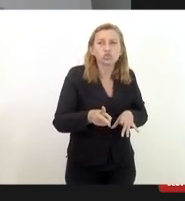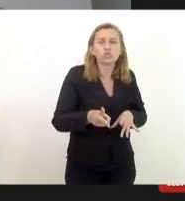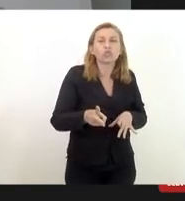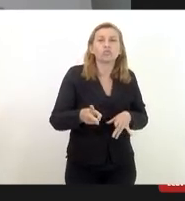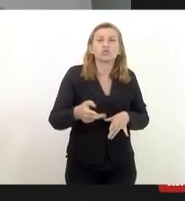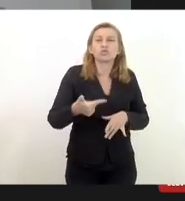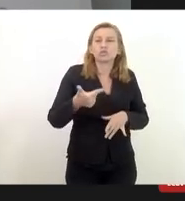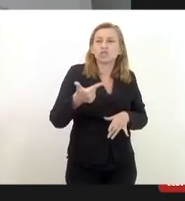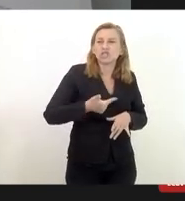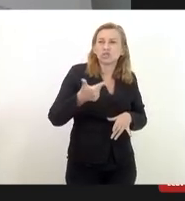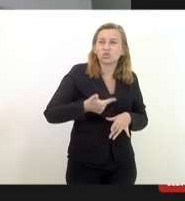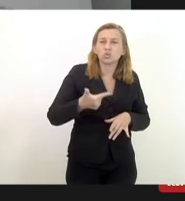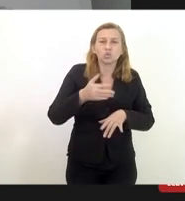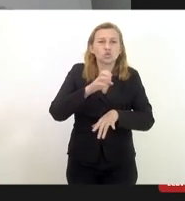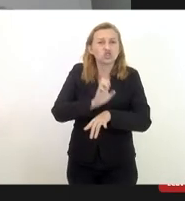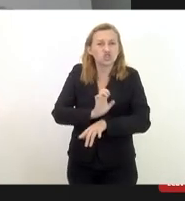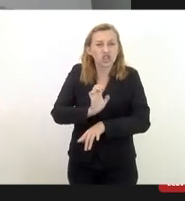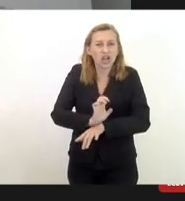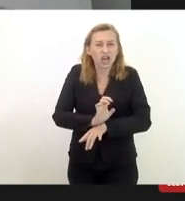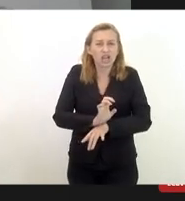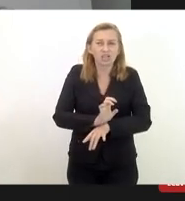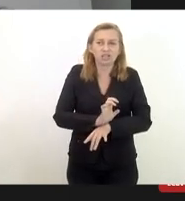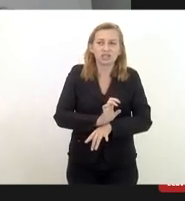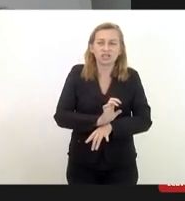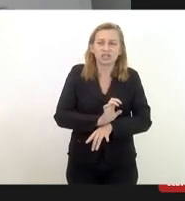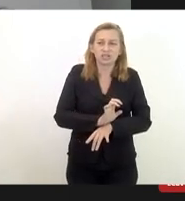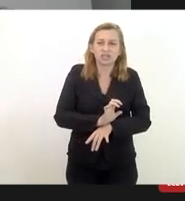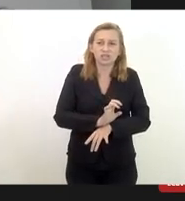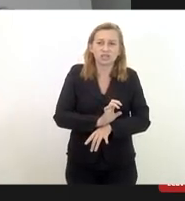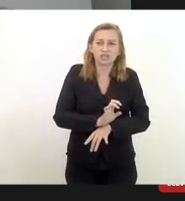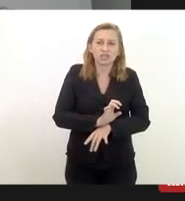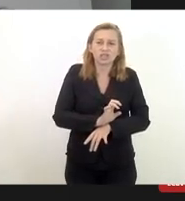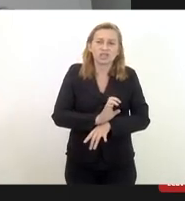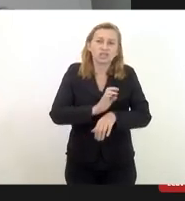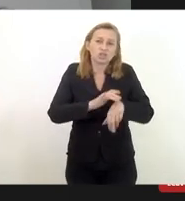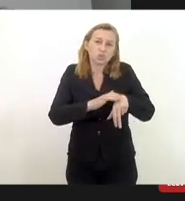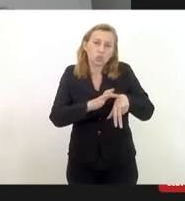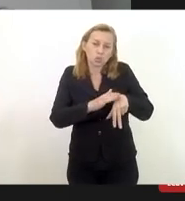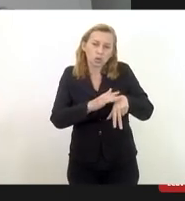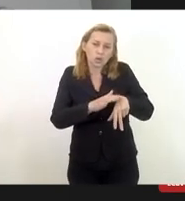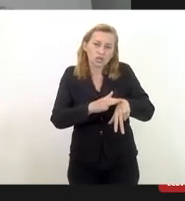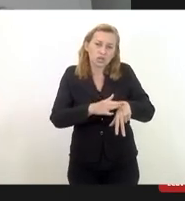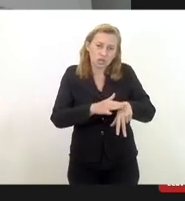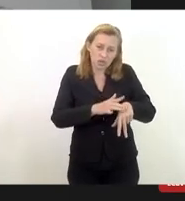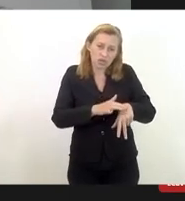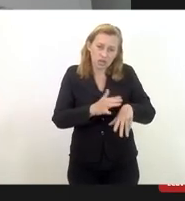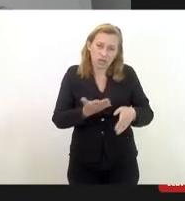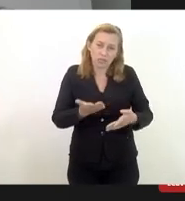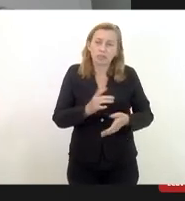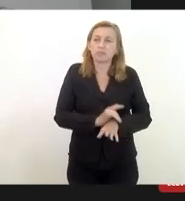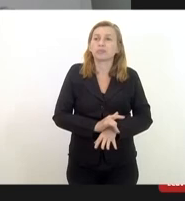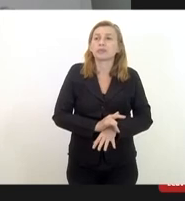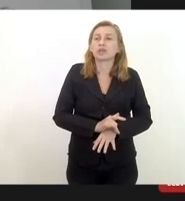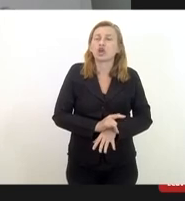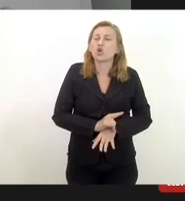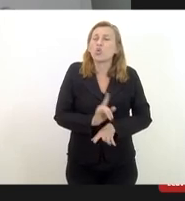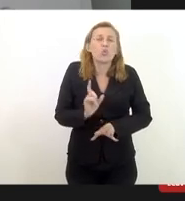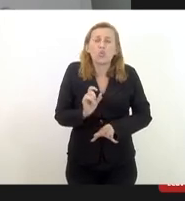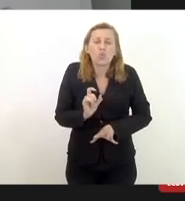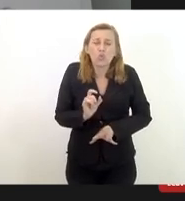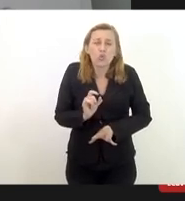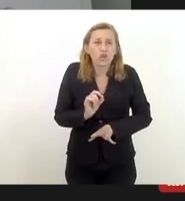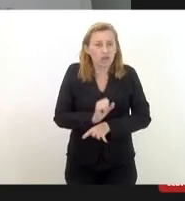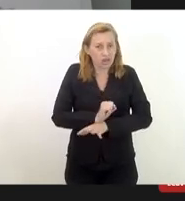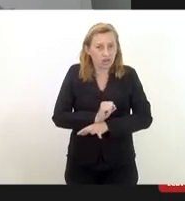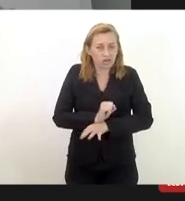segundo estado em incidência da doença, e o primeiro em óbito. O que